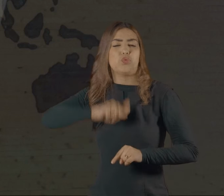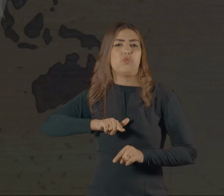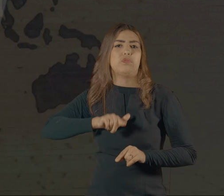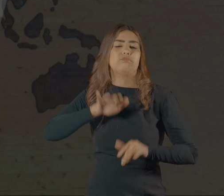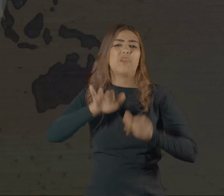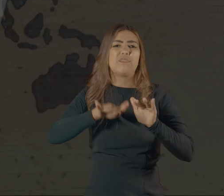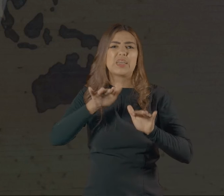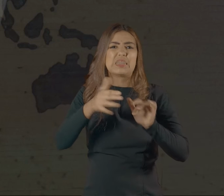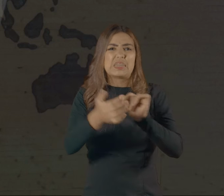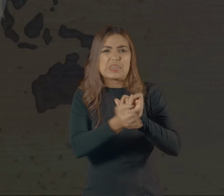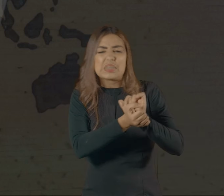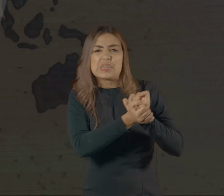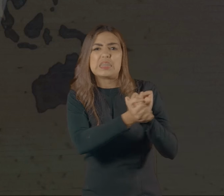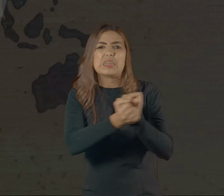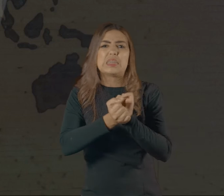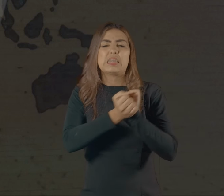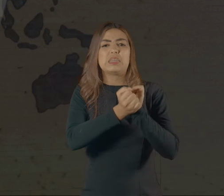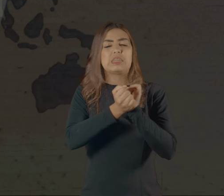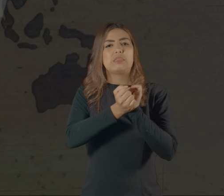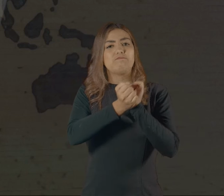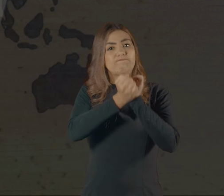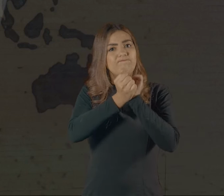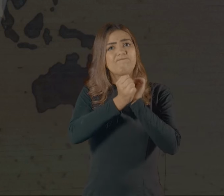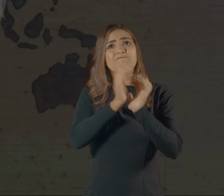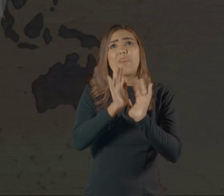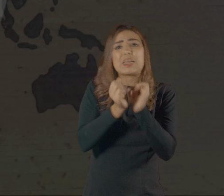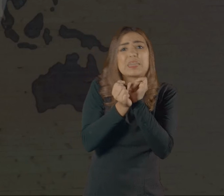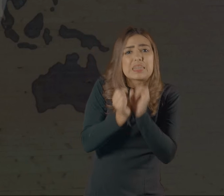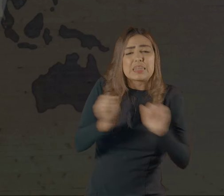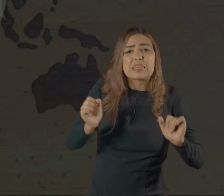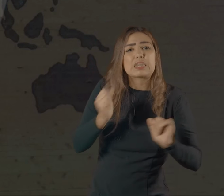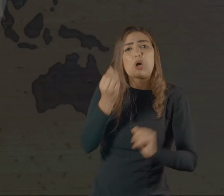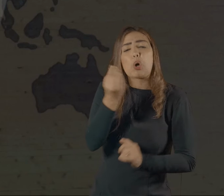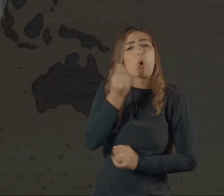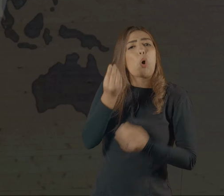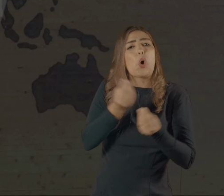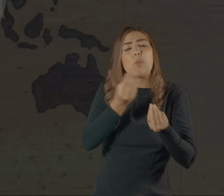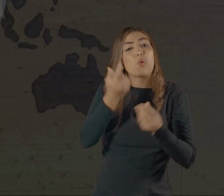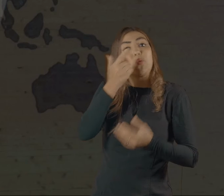para obterem superior ressurreição. Outros, por sua